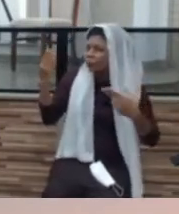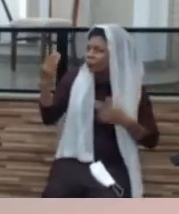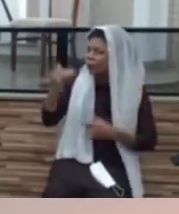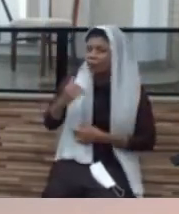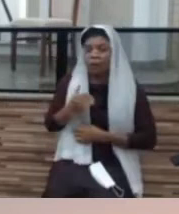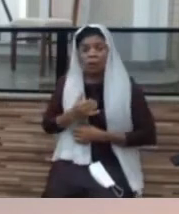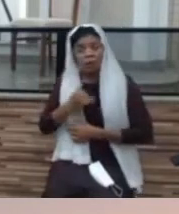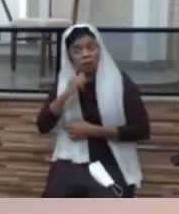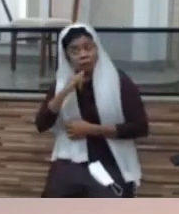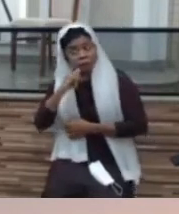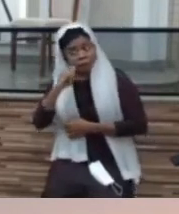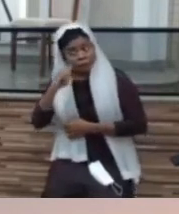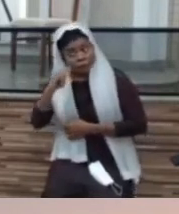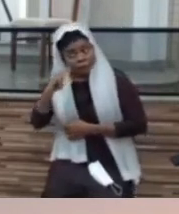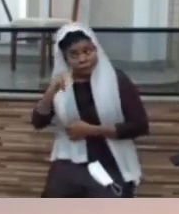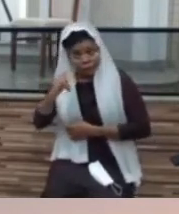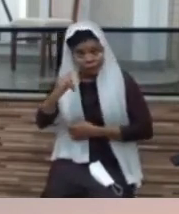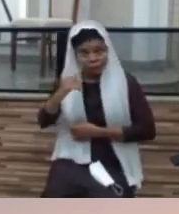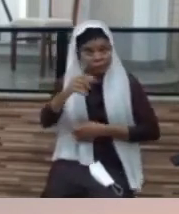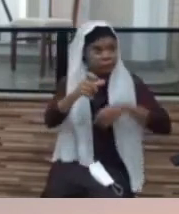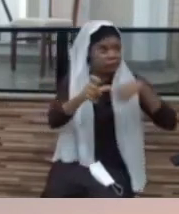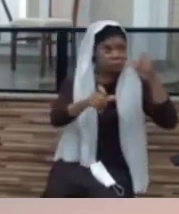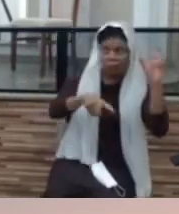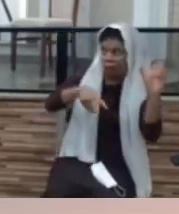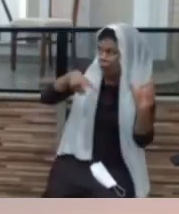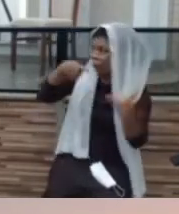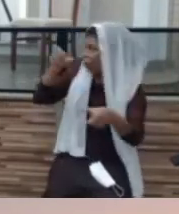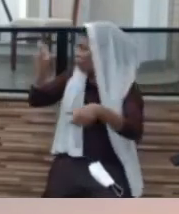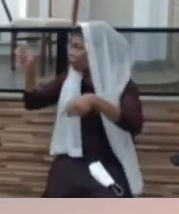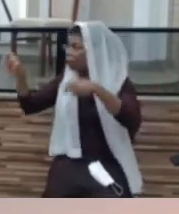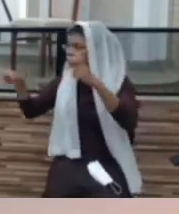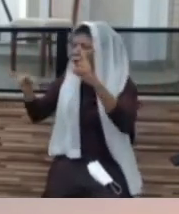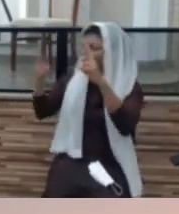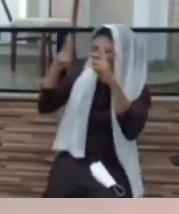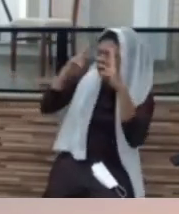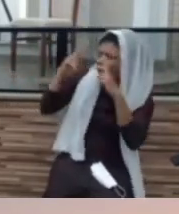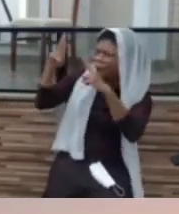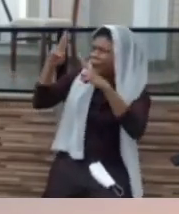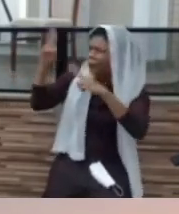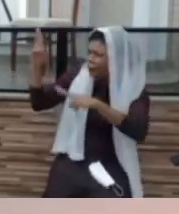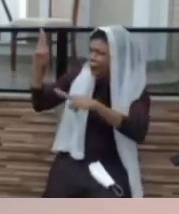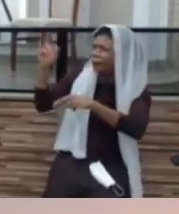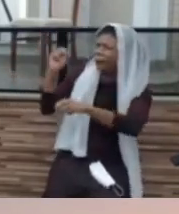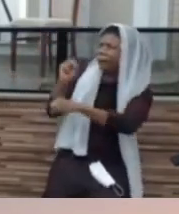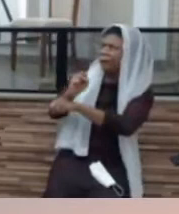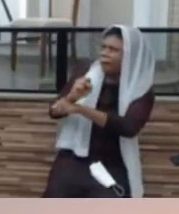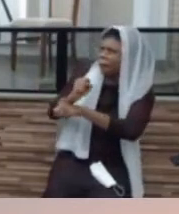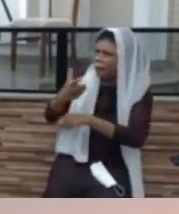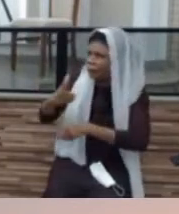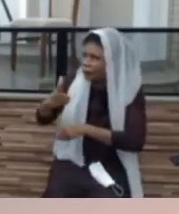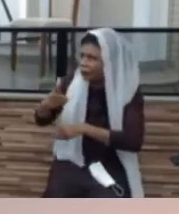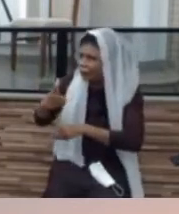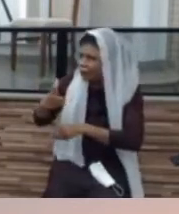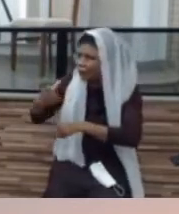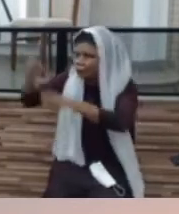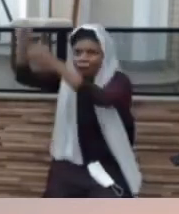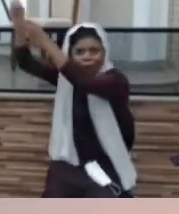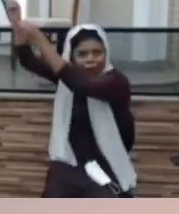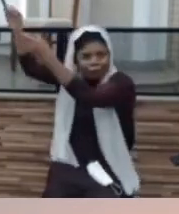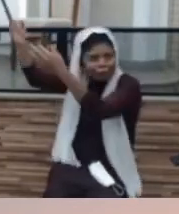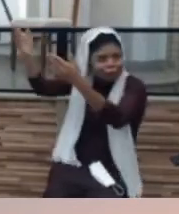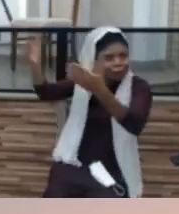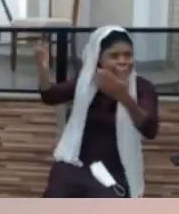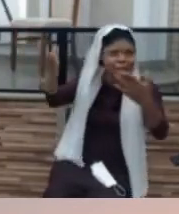Senhor hoje restaura, regenera, recupera, fortalece a tua esperança. Porque o crente, irmão,